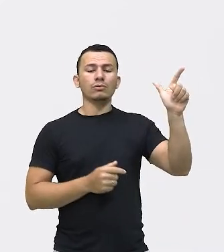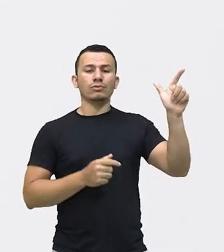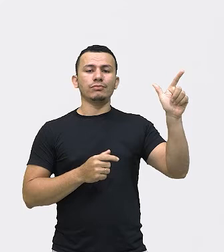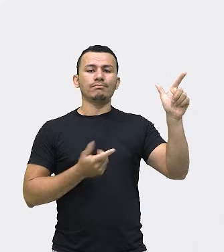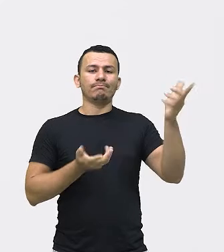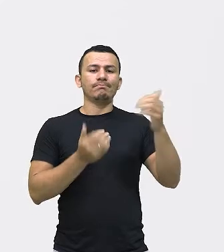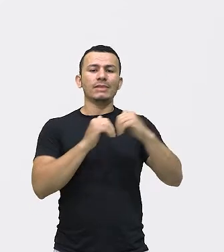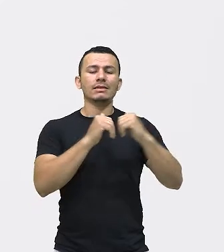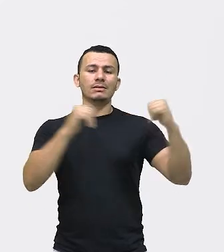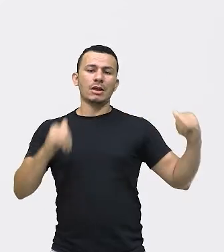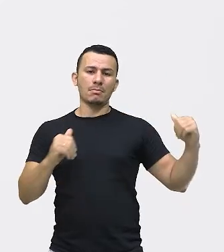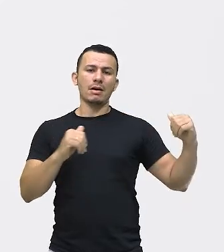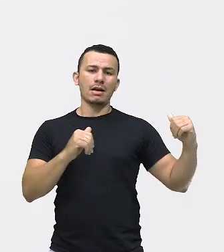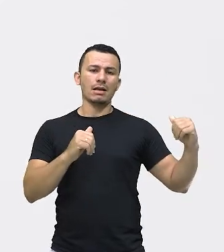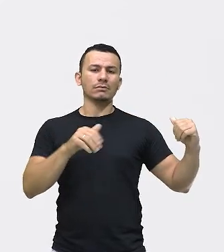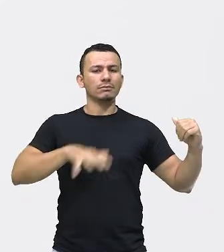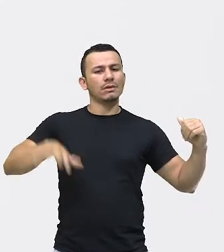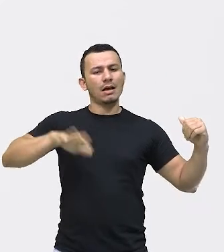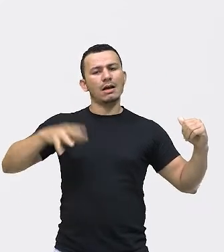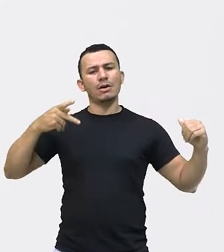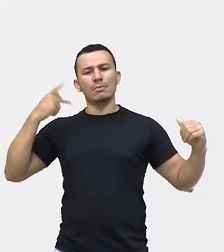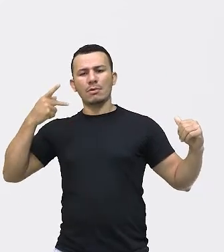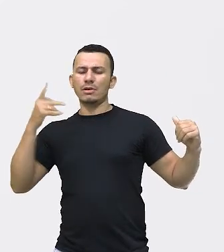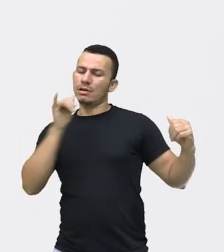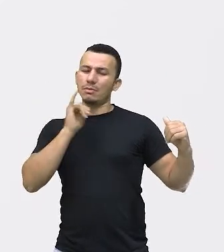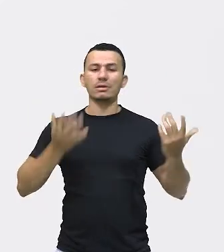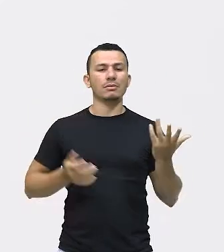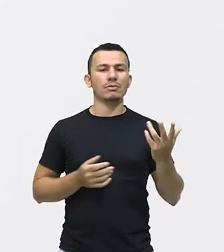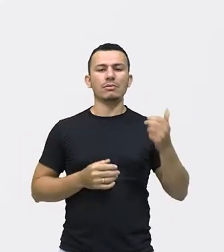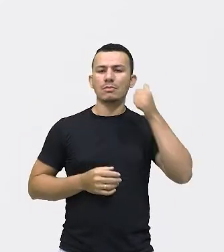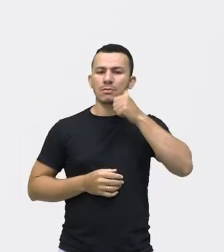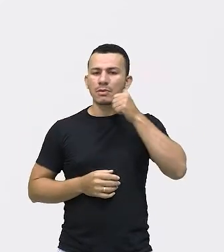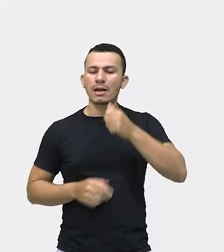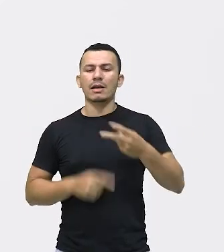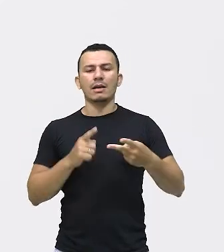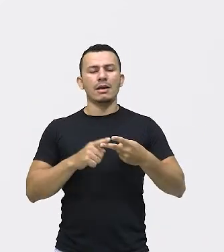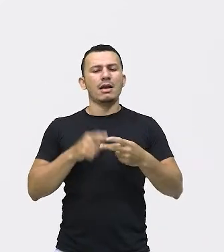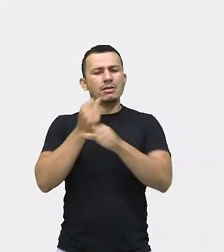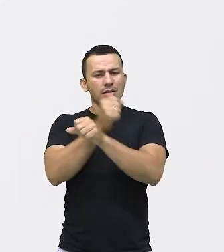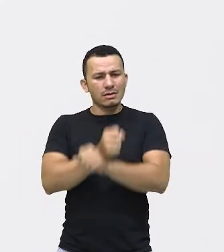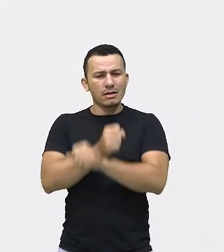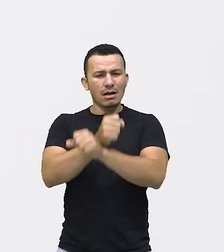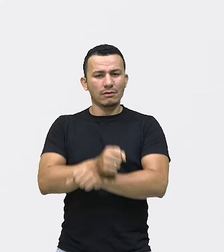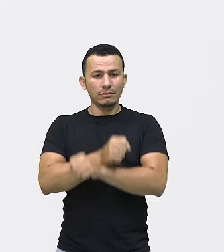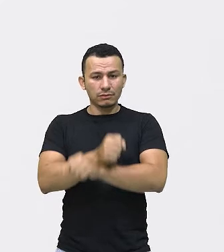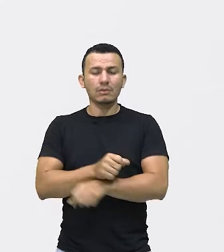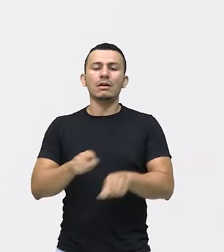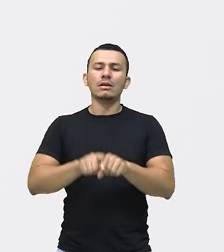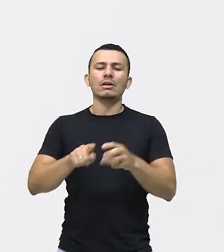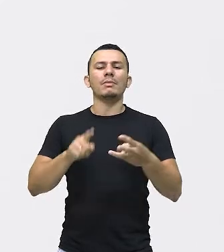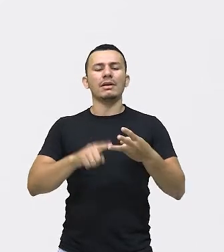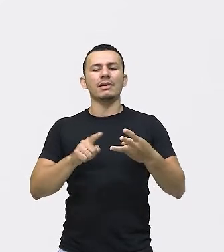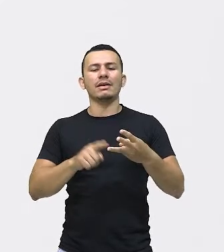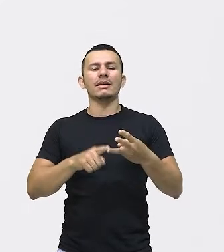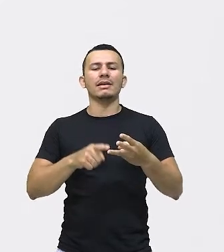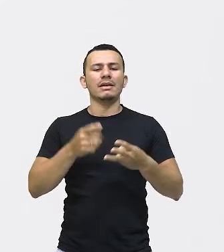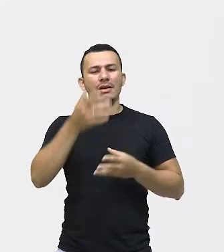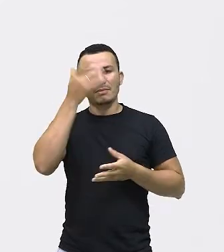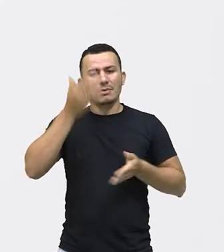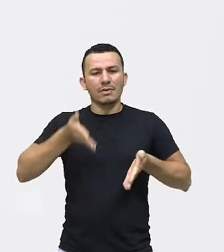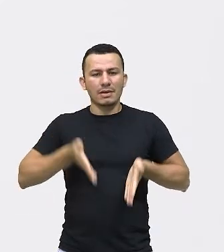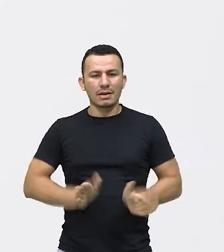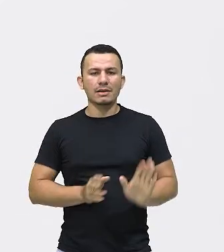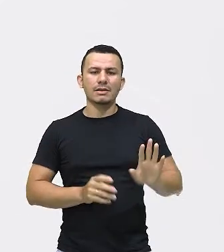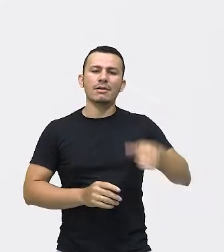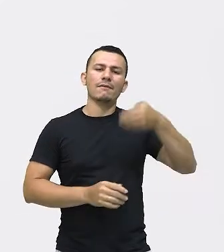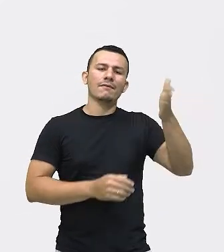ali excluídos da vida política. Por exemplo, as mulheres, né, os escravos e também os estrangeiros, que nós já vimos que